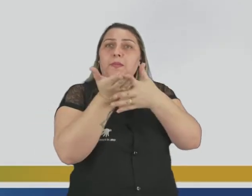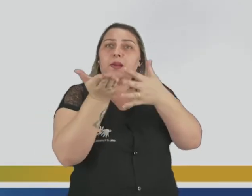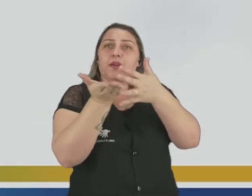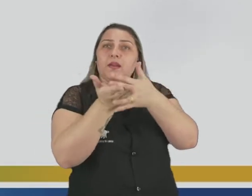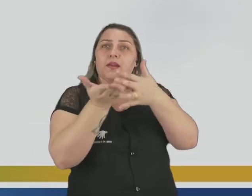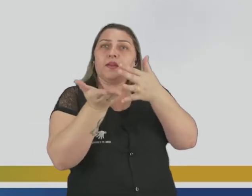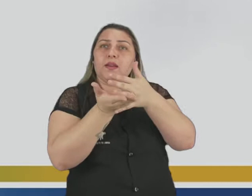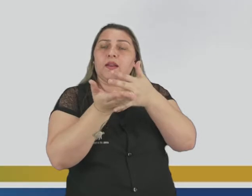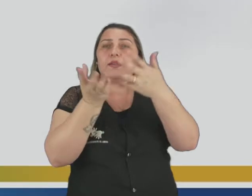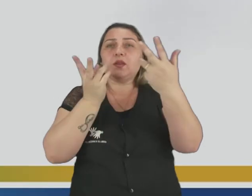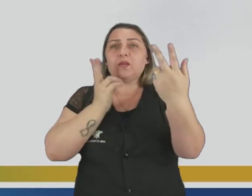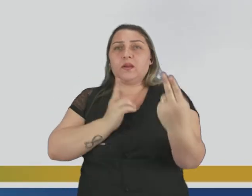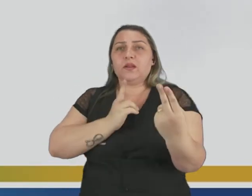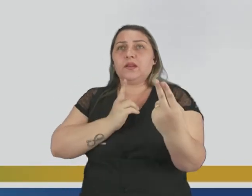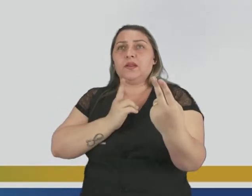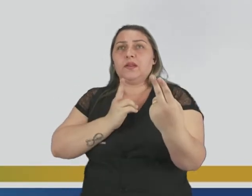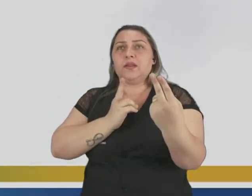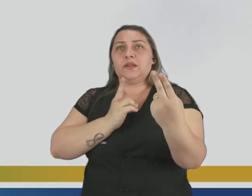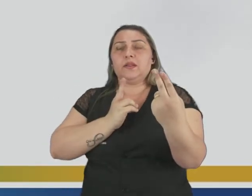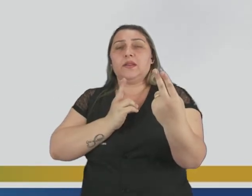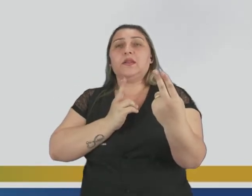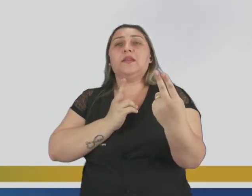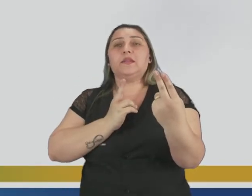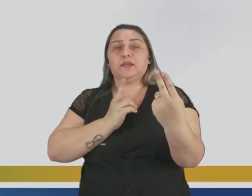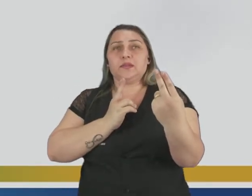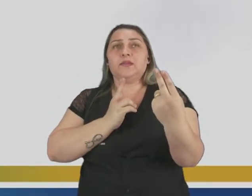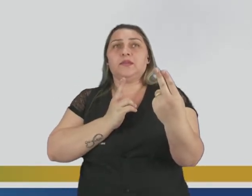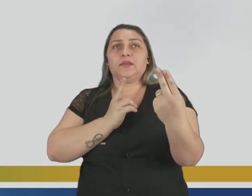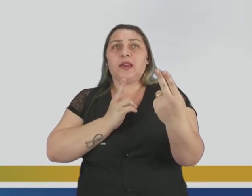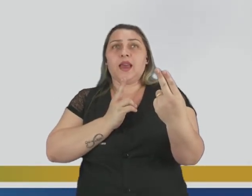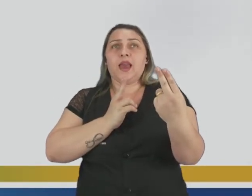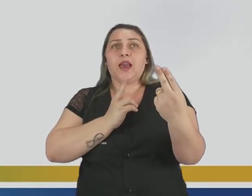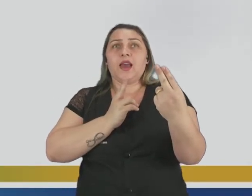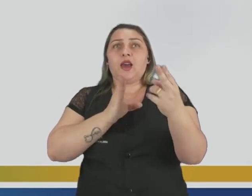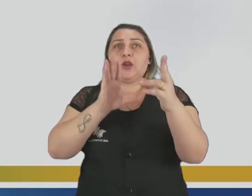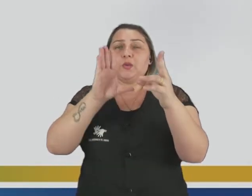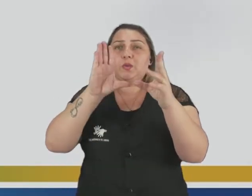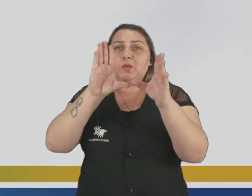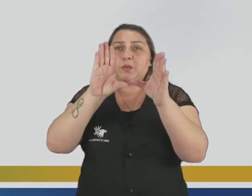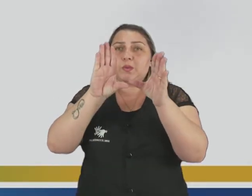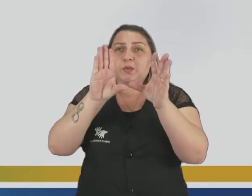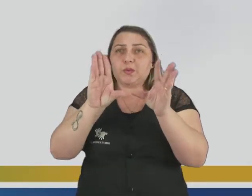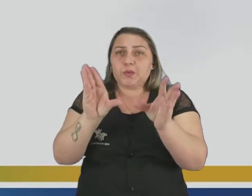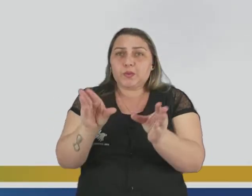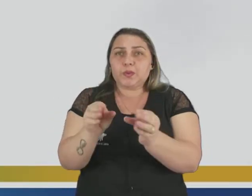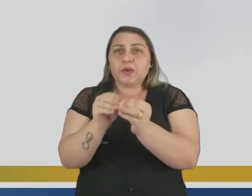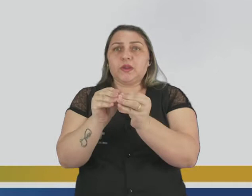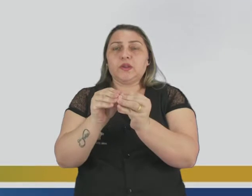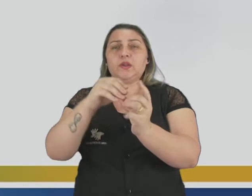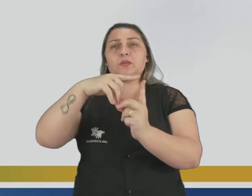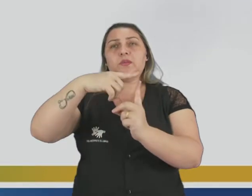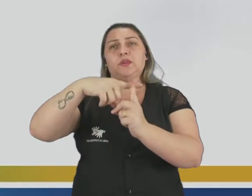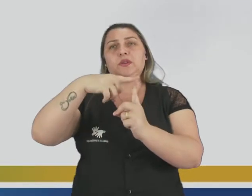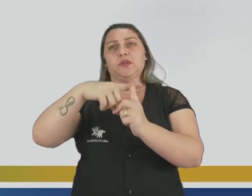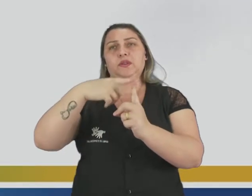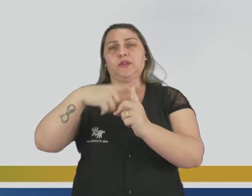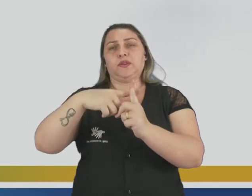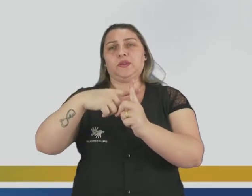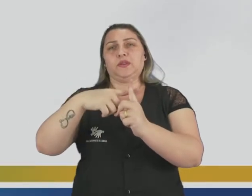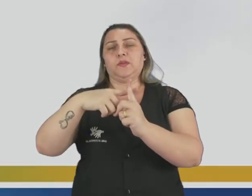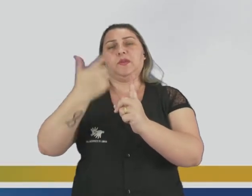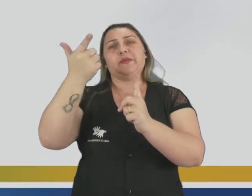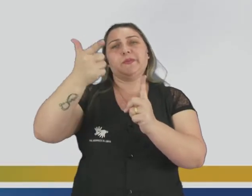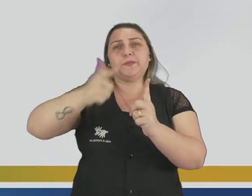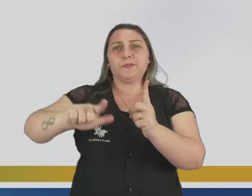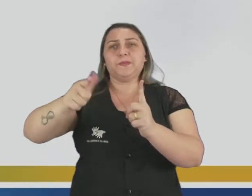parcelas iguais, né? É uma maneira de simplificar a adição, para eu não ficar repetindo